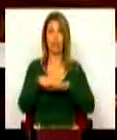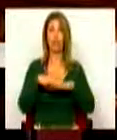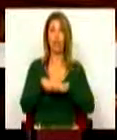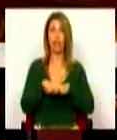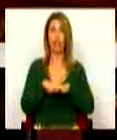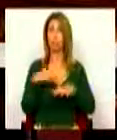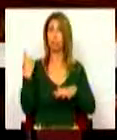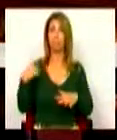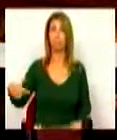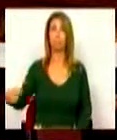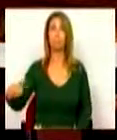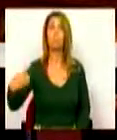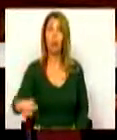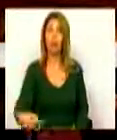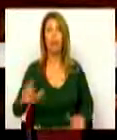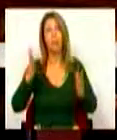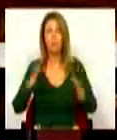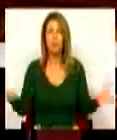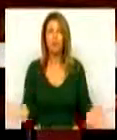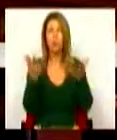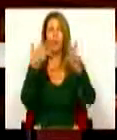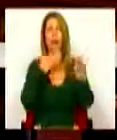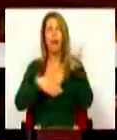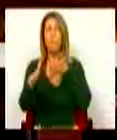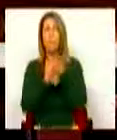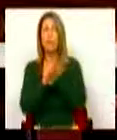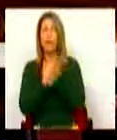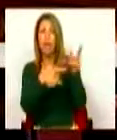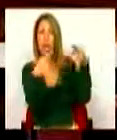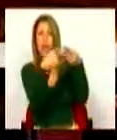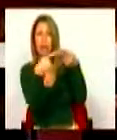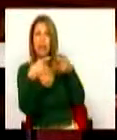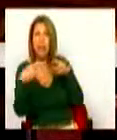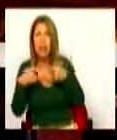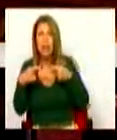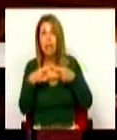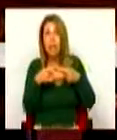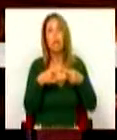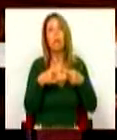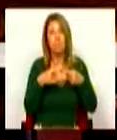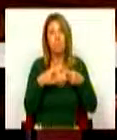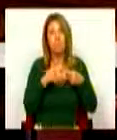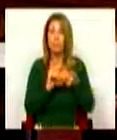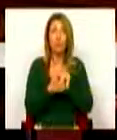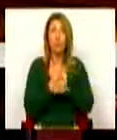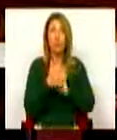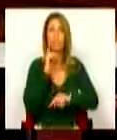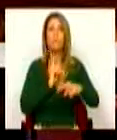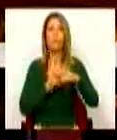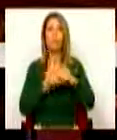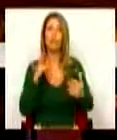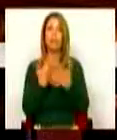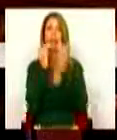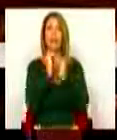e aproveitar os meios de conectividade e fazer deles uma vantagem para promover a inovação